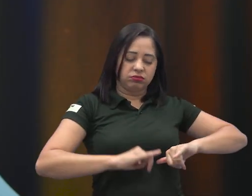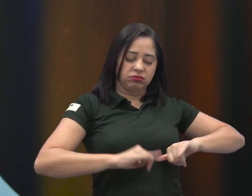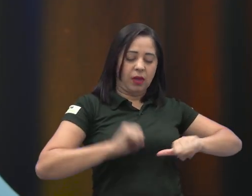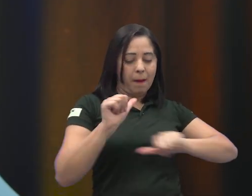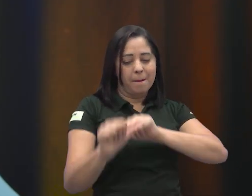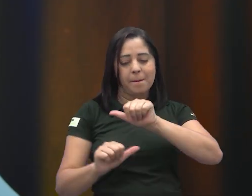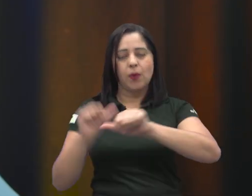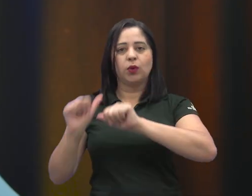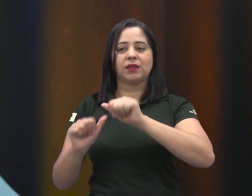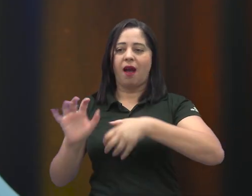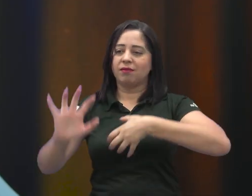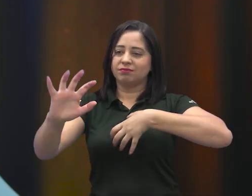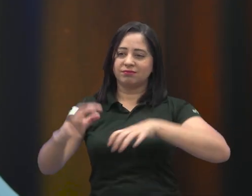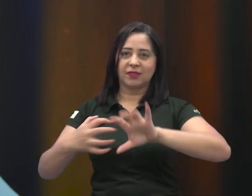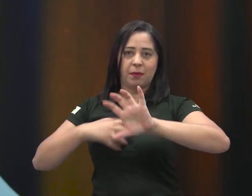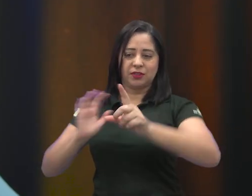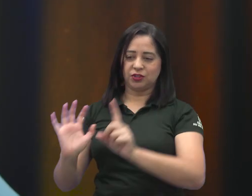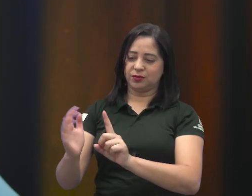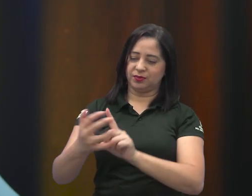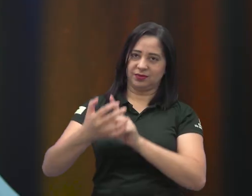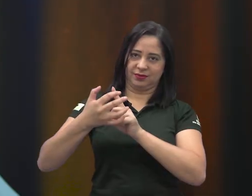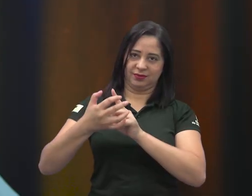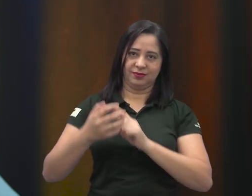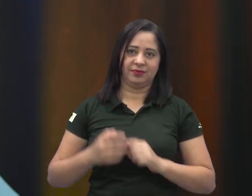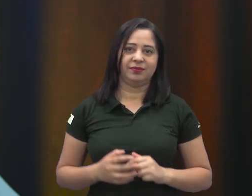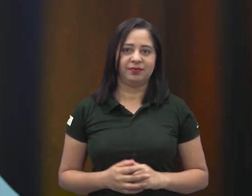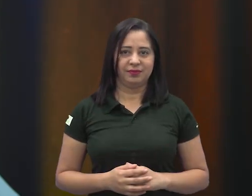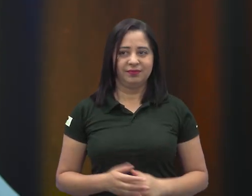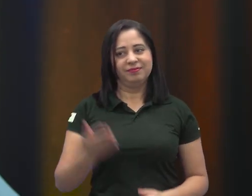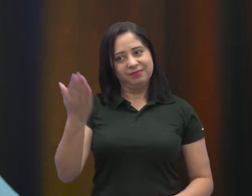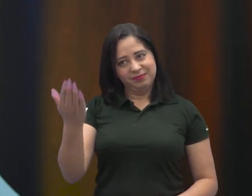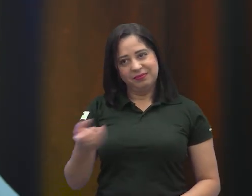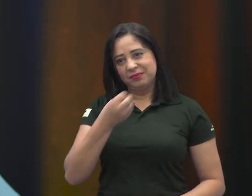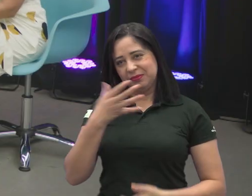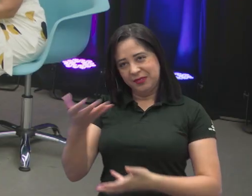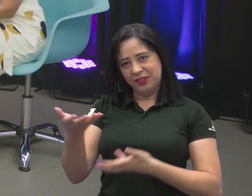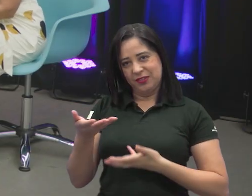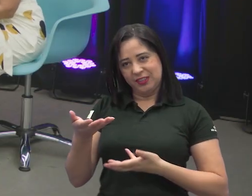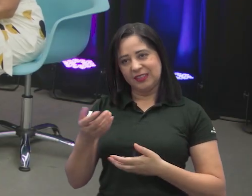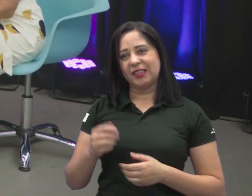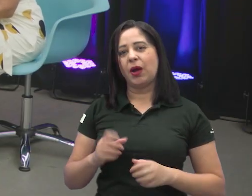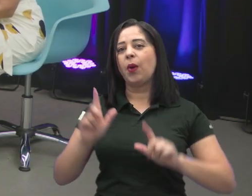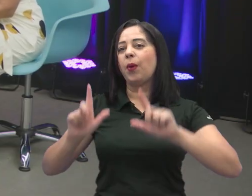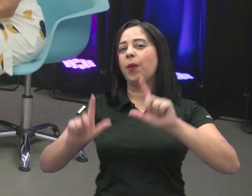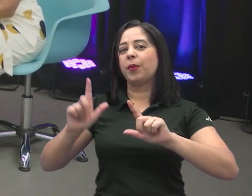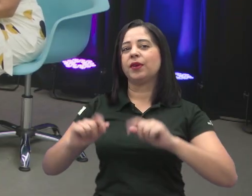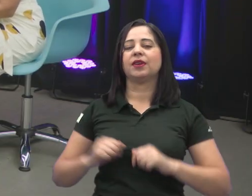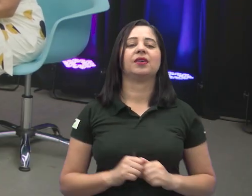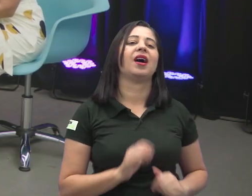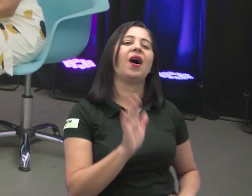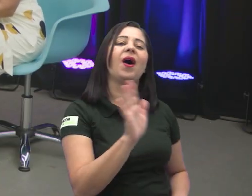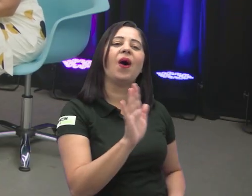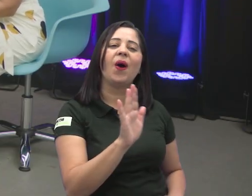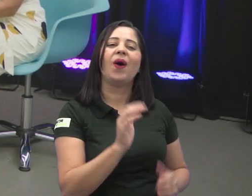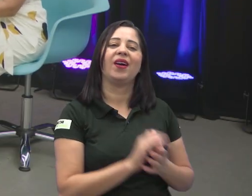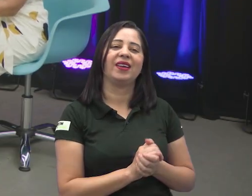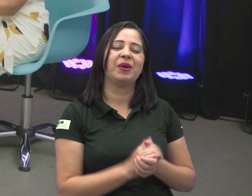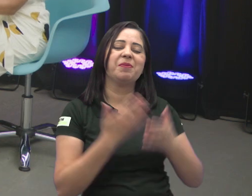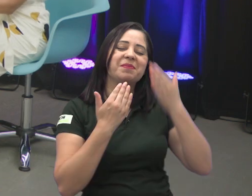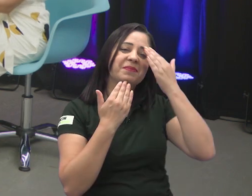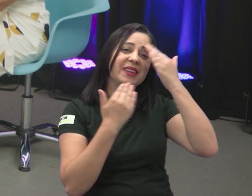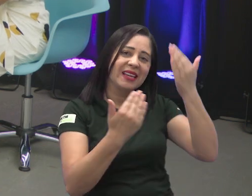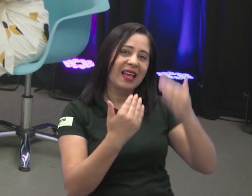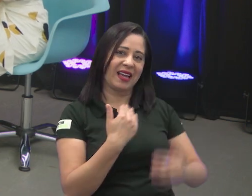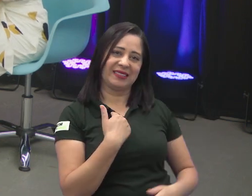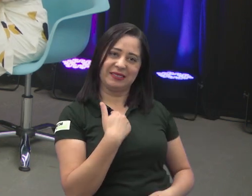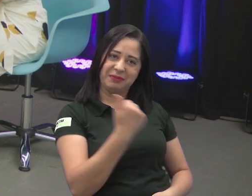empatia necessária para acolher quem enfrenta essa jornada. Marilda, seja muito bem-vinda ao Inspiração. Oi, Pri, obrigada.